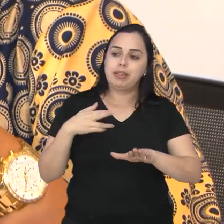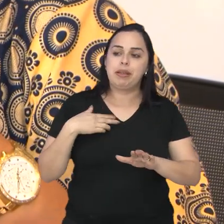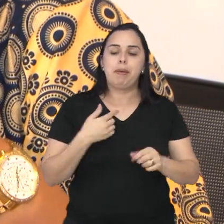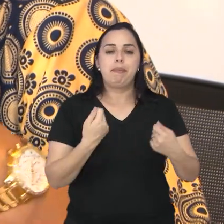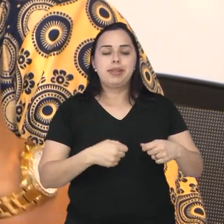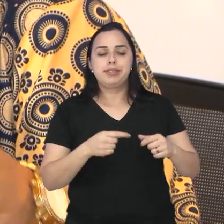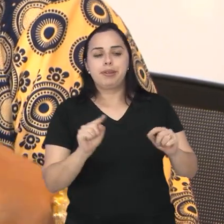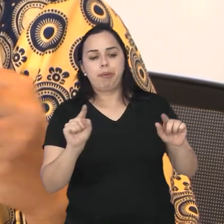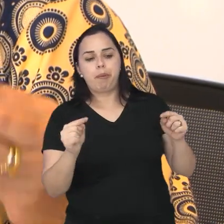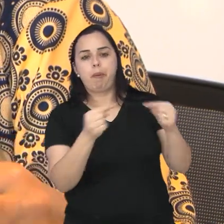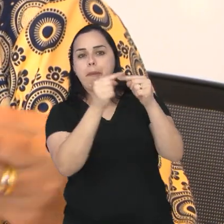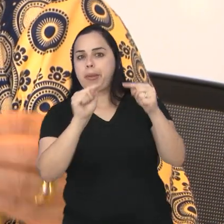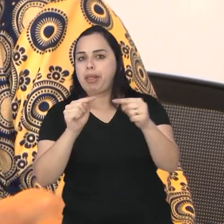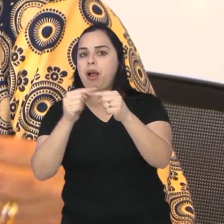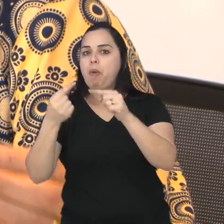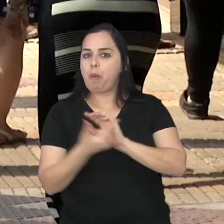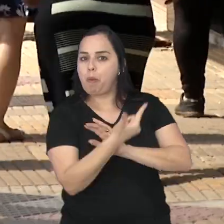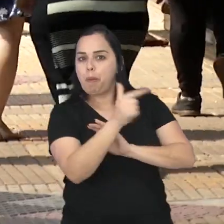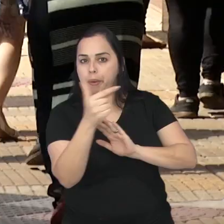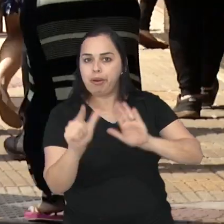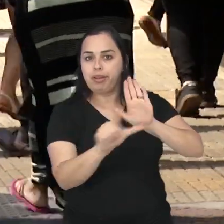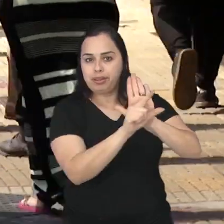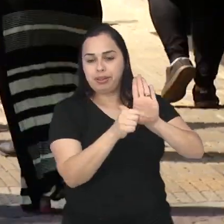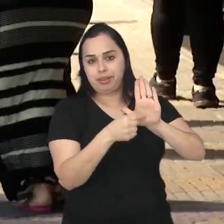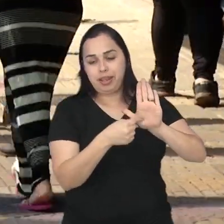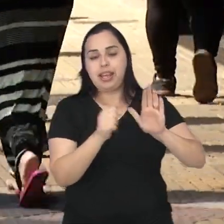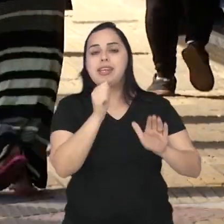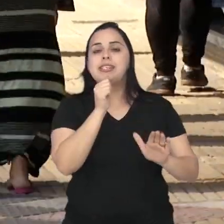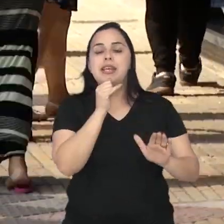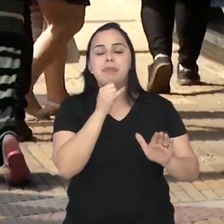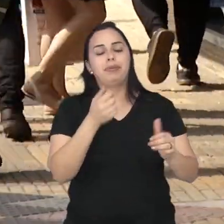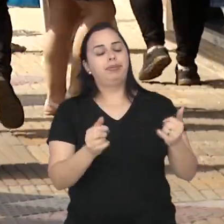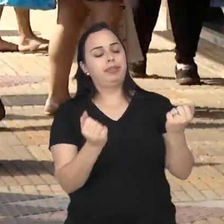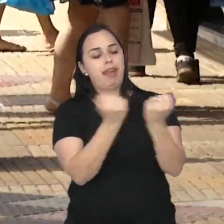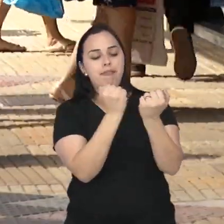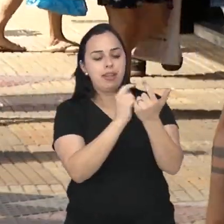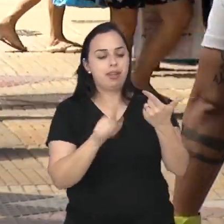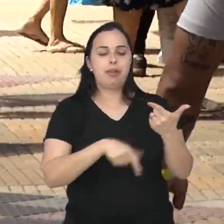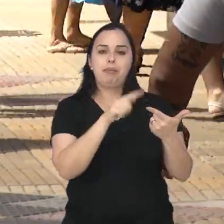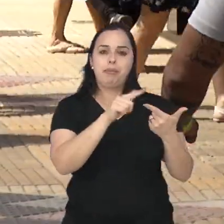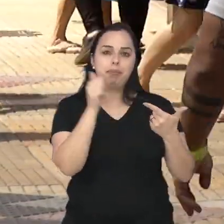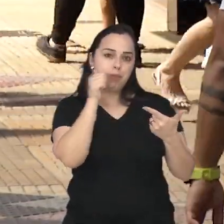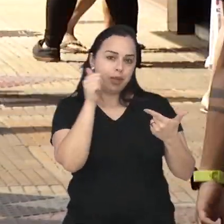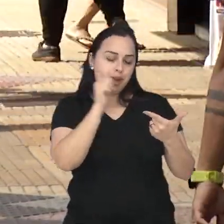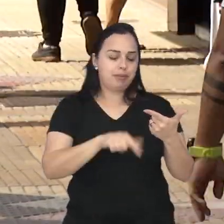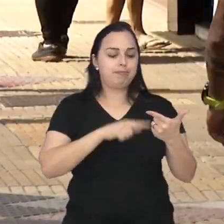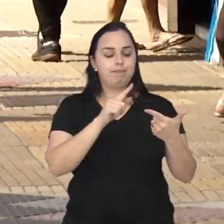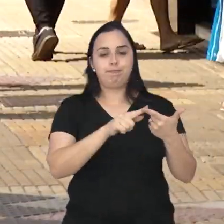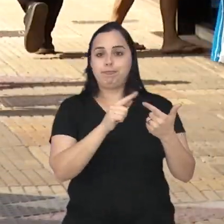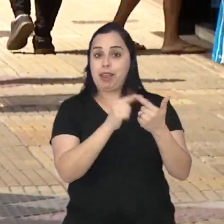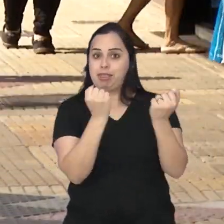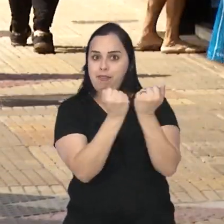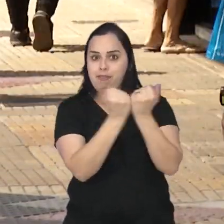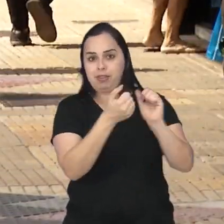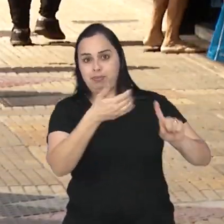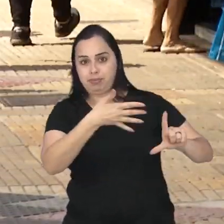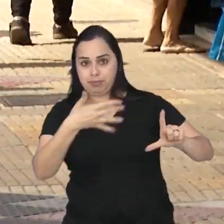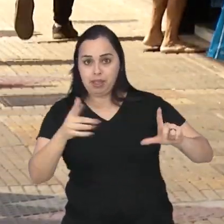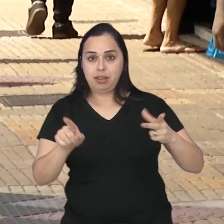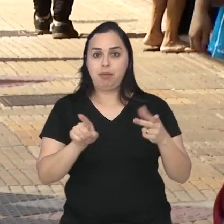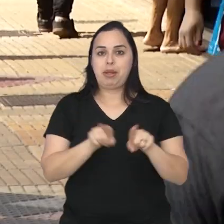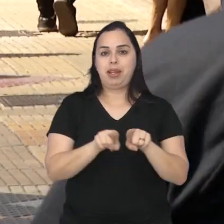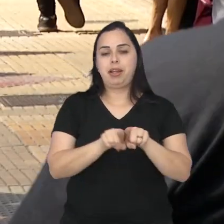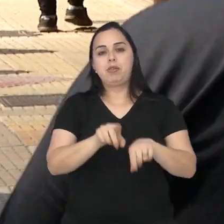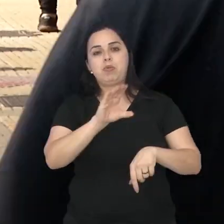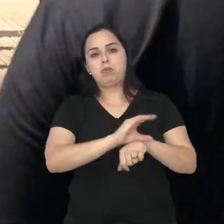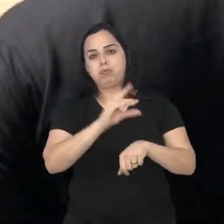cabe analisar outras legislações como as que tratam de defesa da mulher Plano Nacional LGBT e até